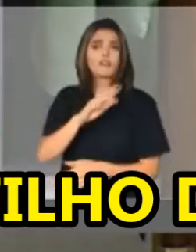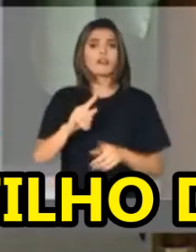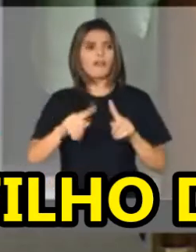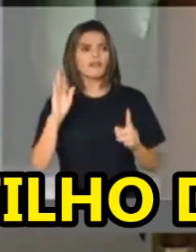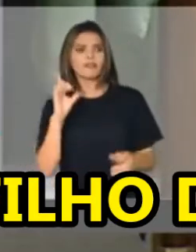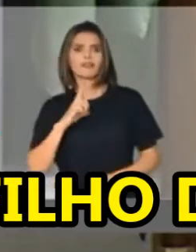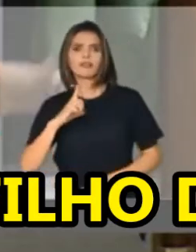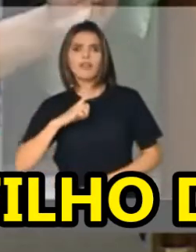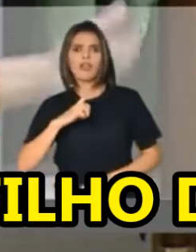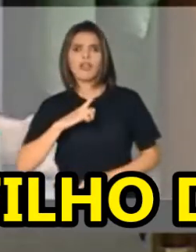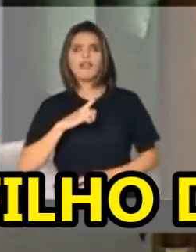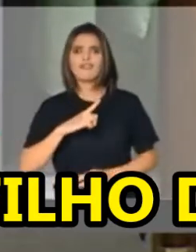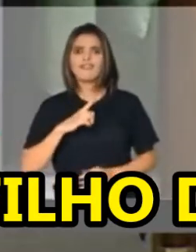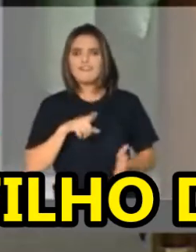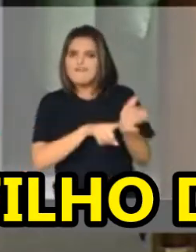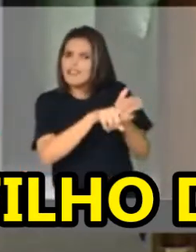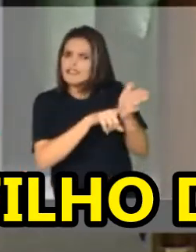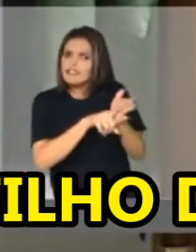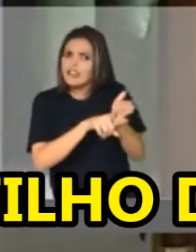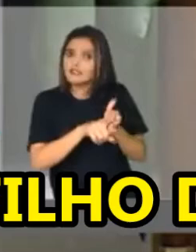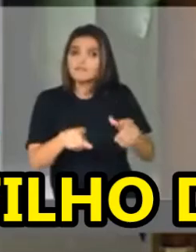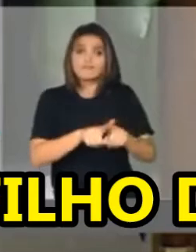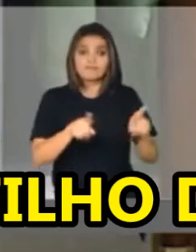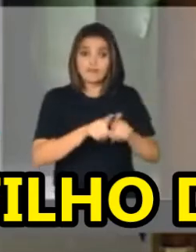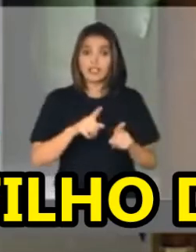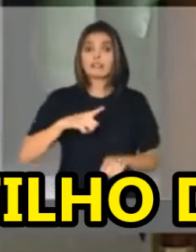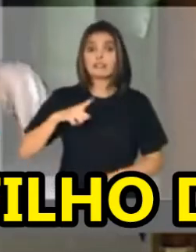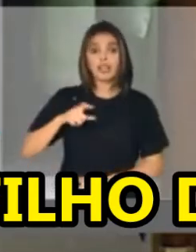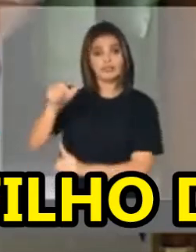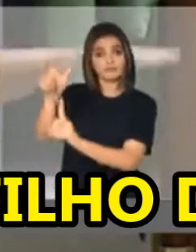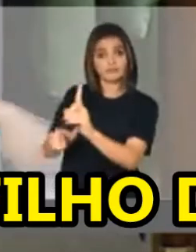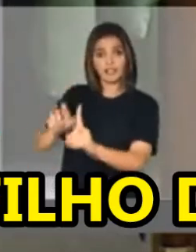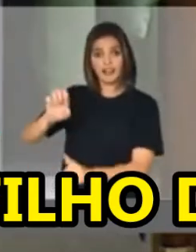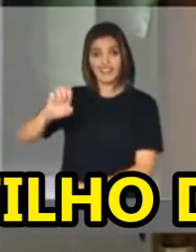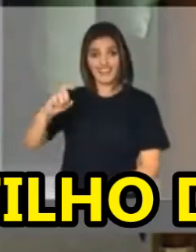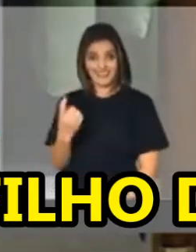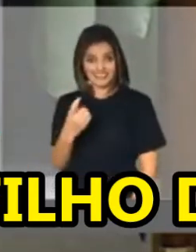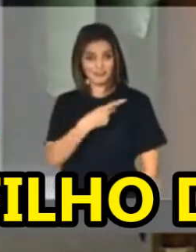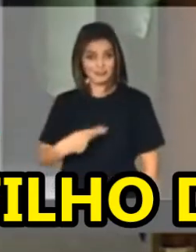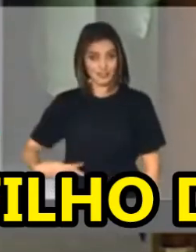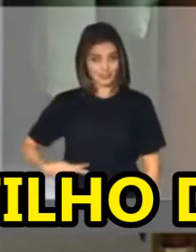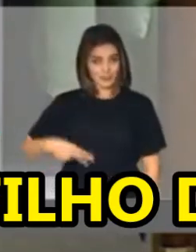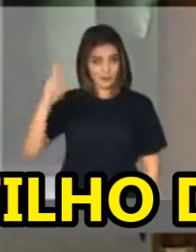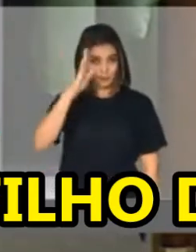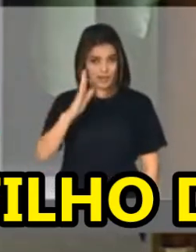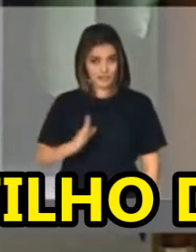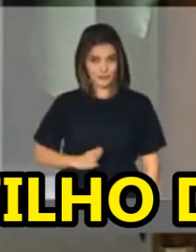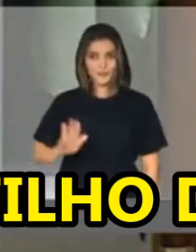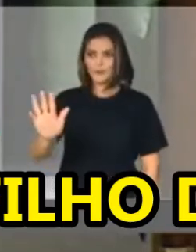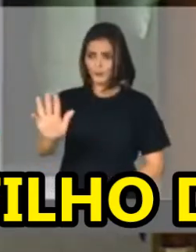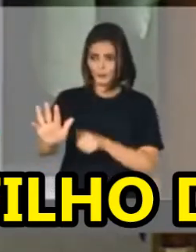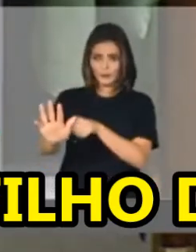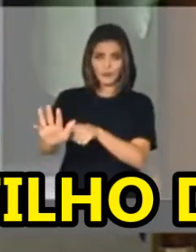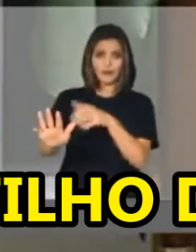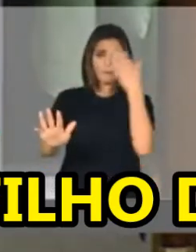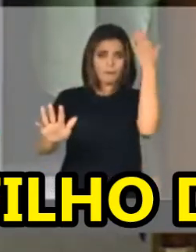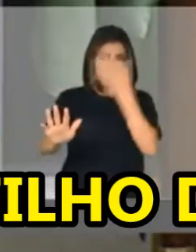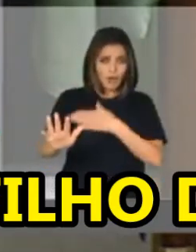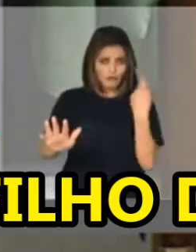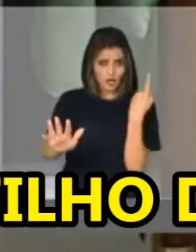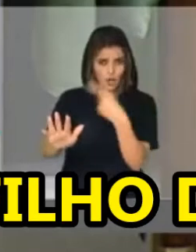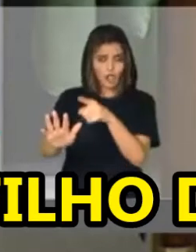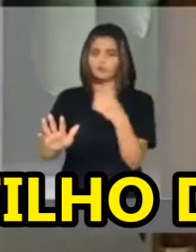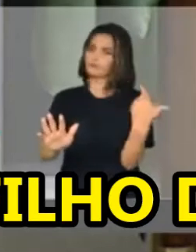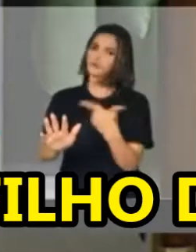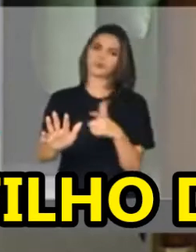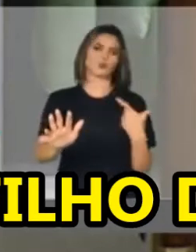tempo, temos um ex-presidente da República, contra quem não há provas, encarcerado.